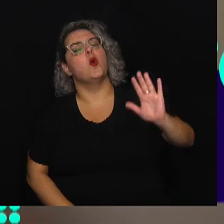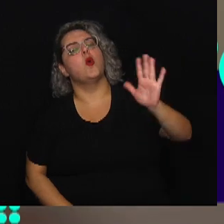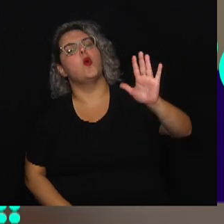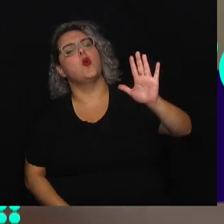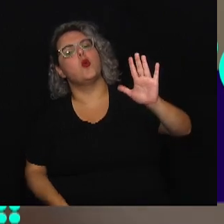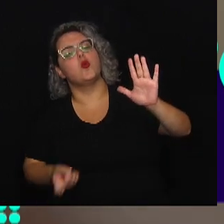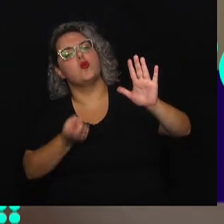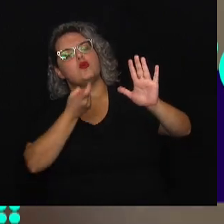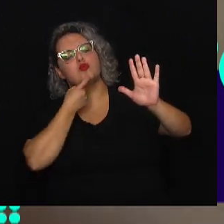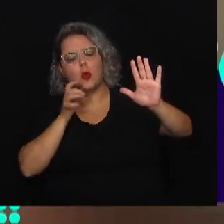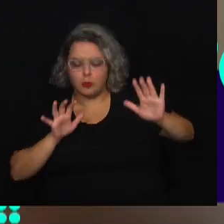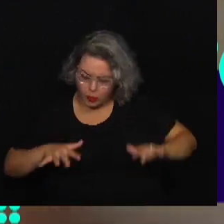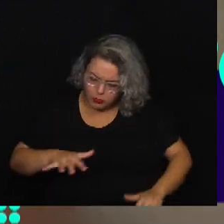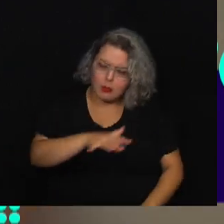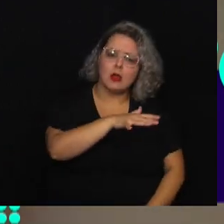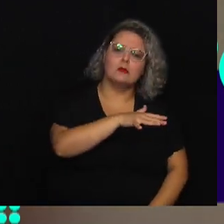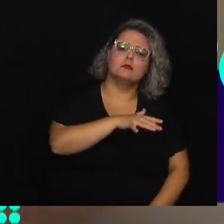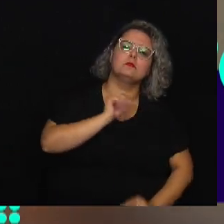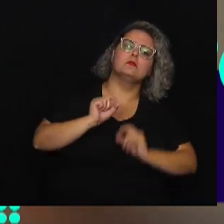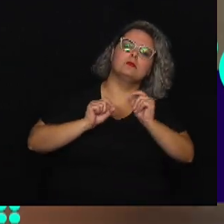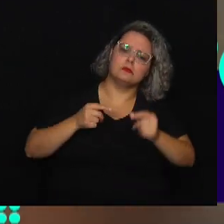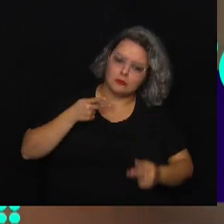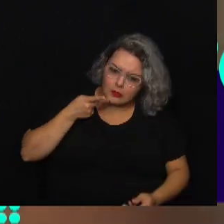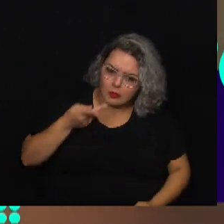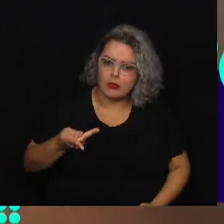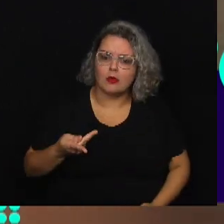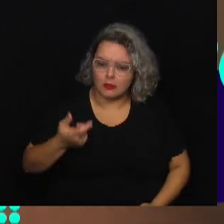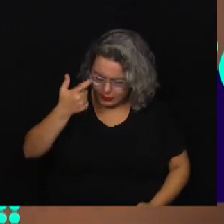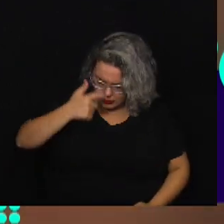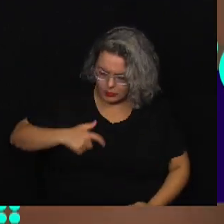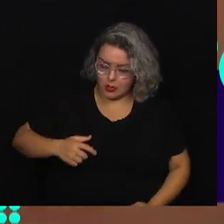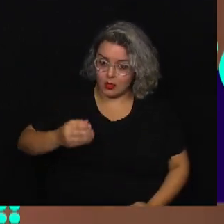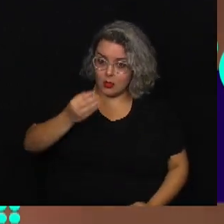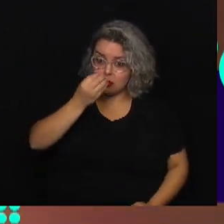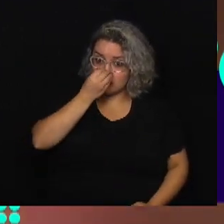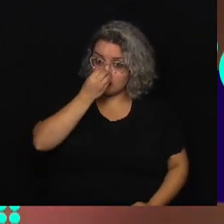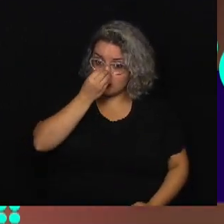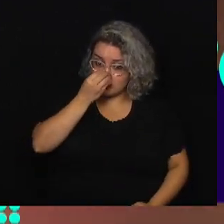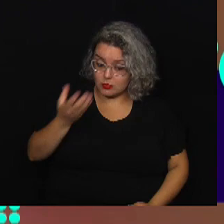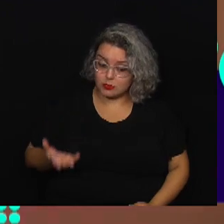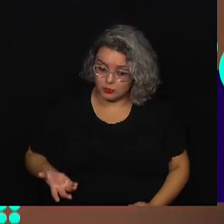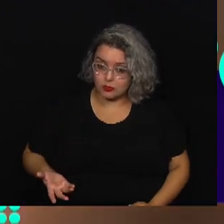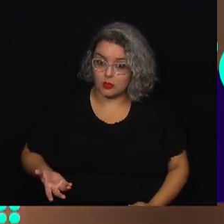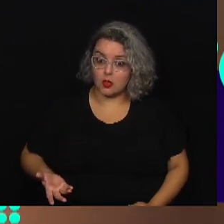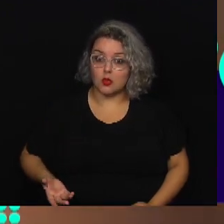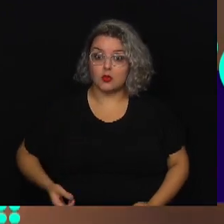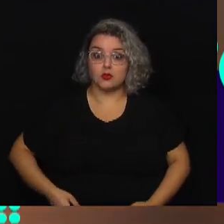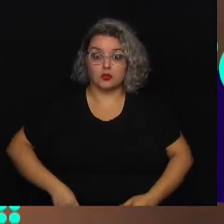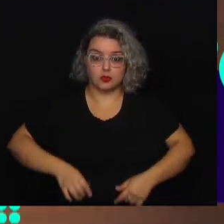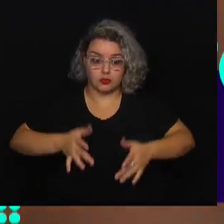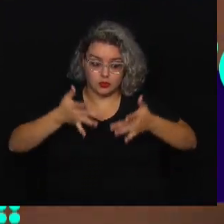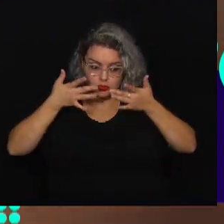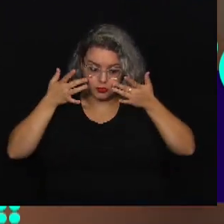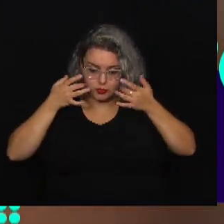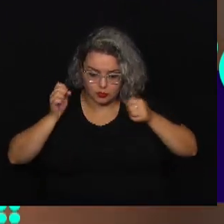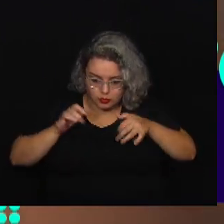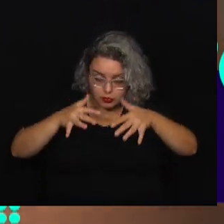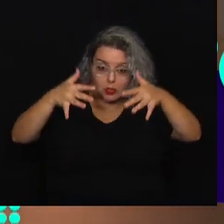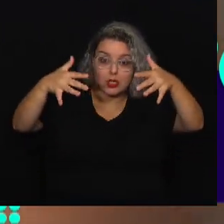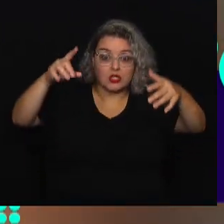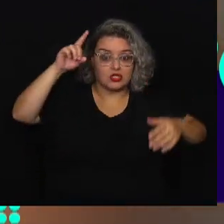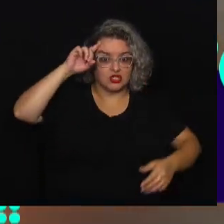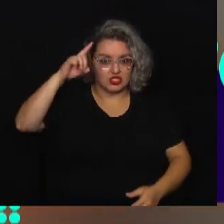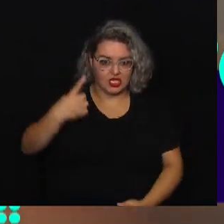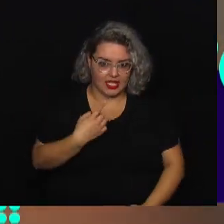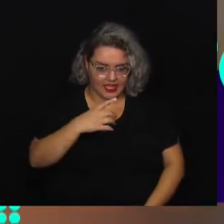Campinas e região. Quem fala aqui é o Anitere do Teatro Mágico. Tô passando para avisar que dia 10 de fevereiro a trupe